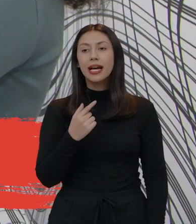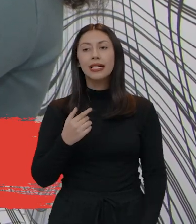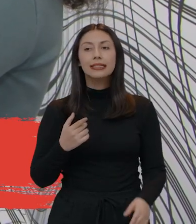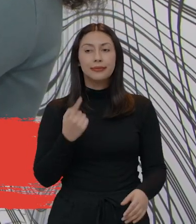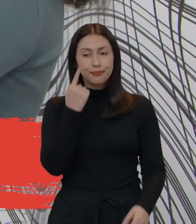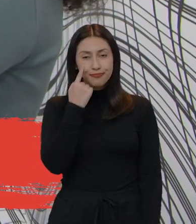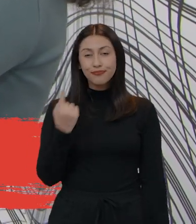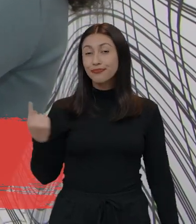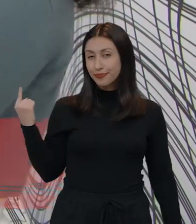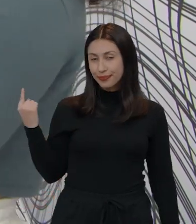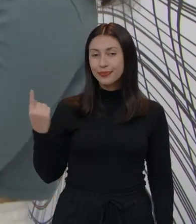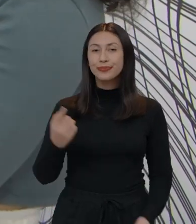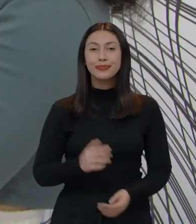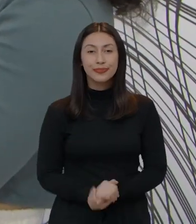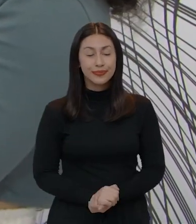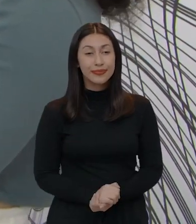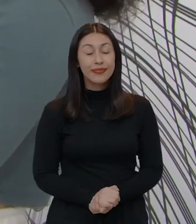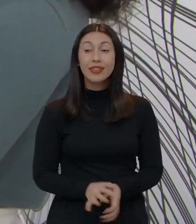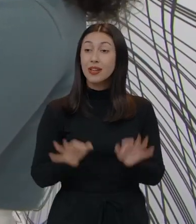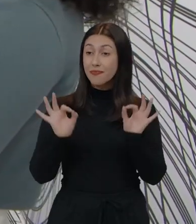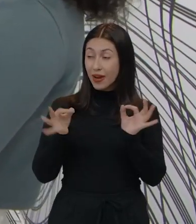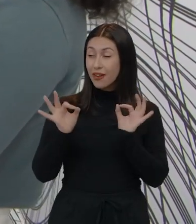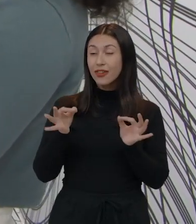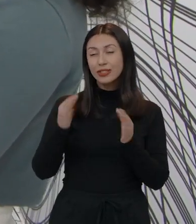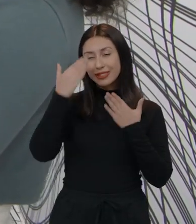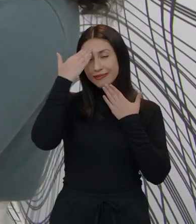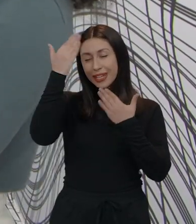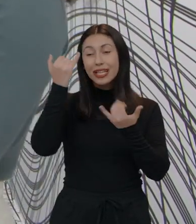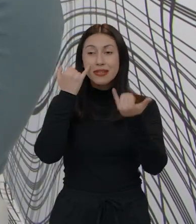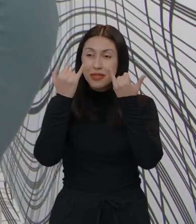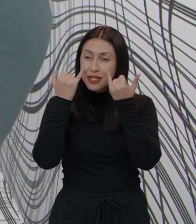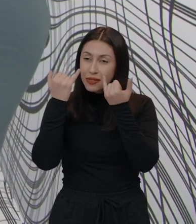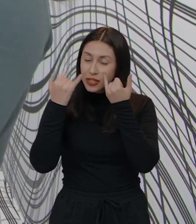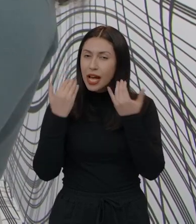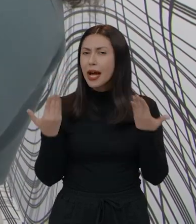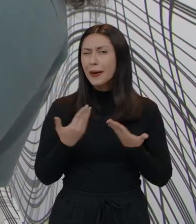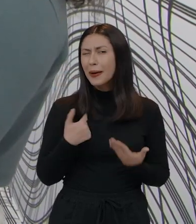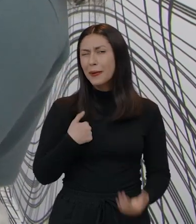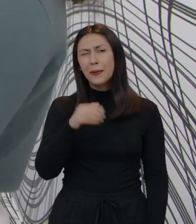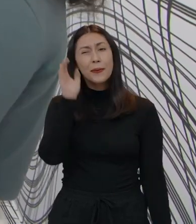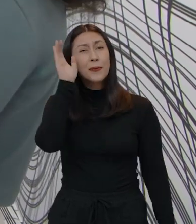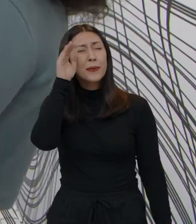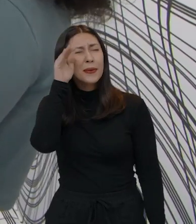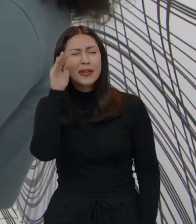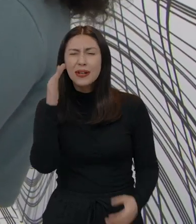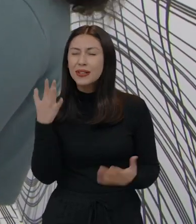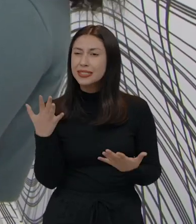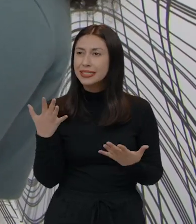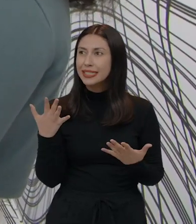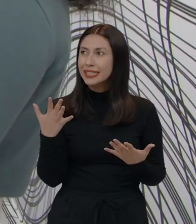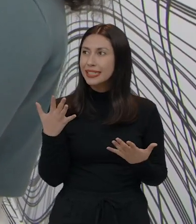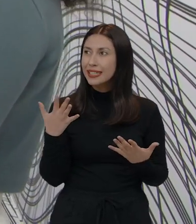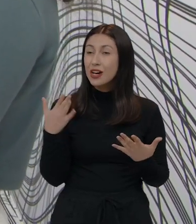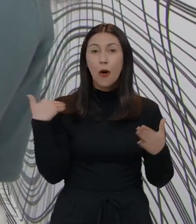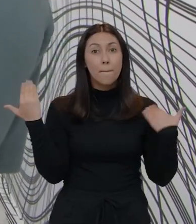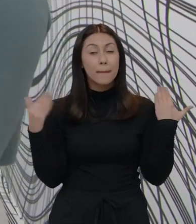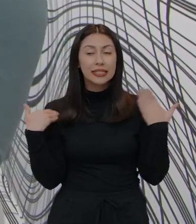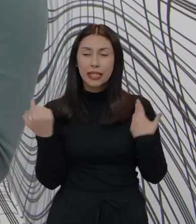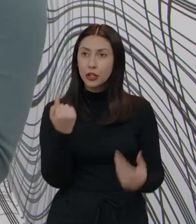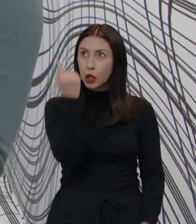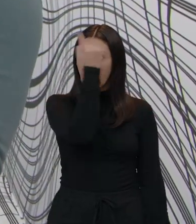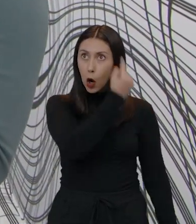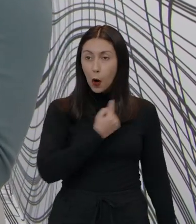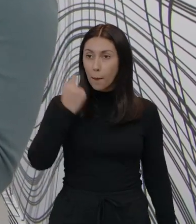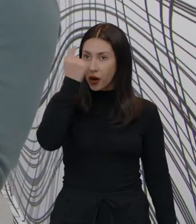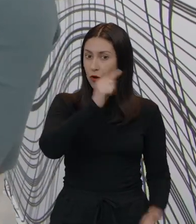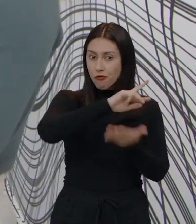às 19. Perfeito, Melissa, muito obrigada pelas informações. E agora eu fiquei curiosa, né? É um passeio de 1 hora, tem